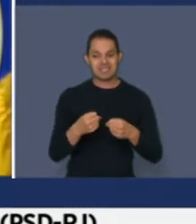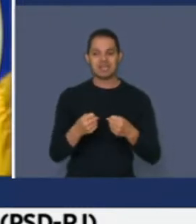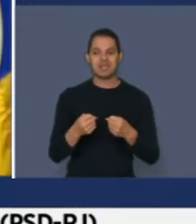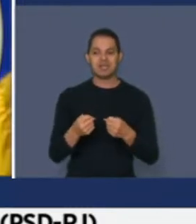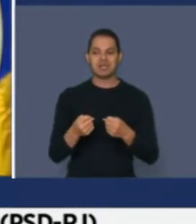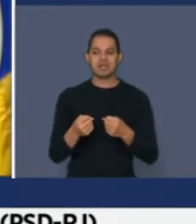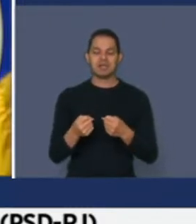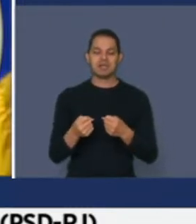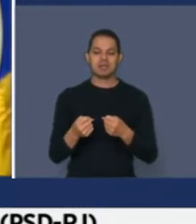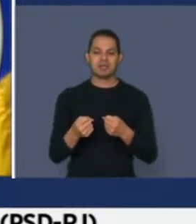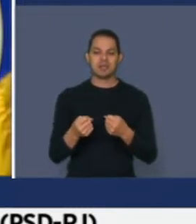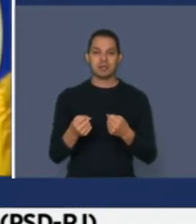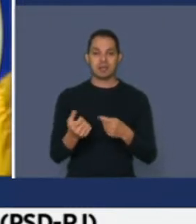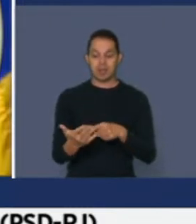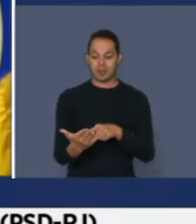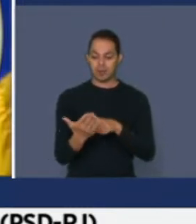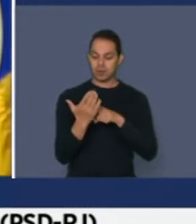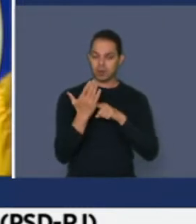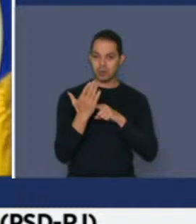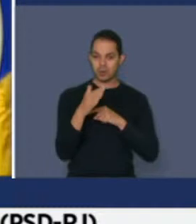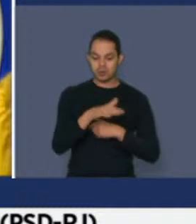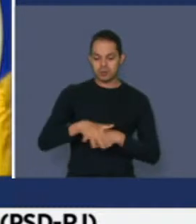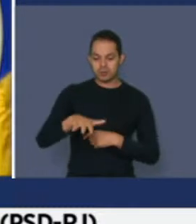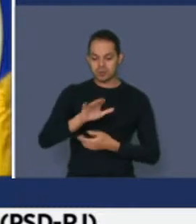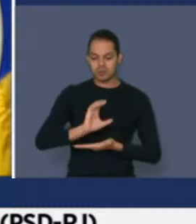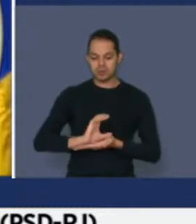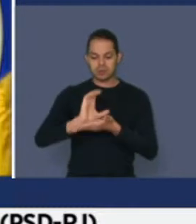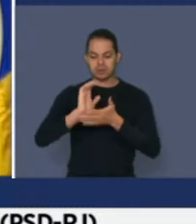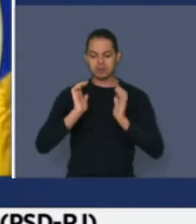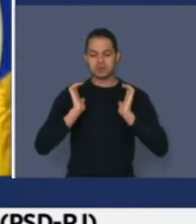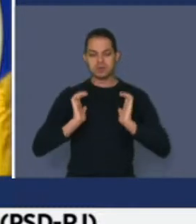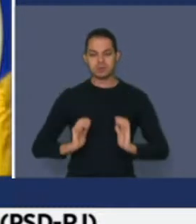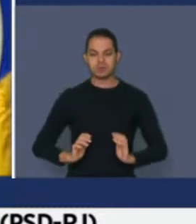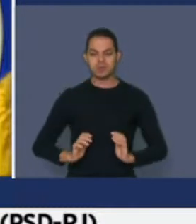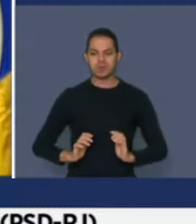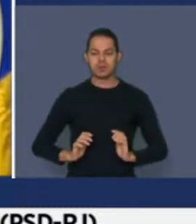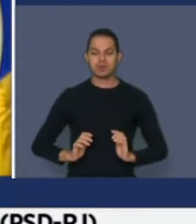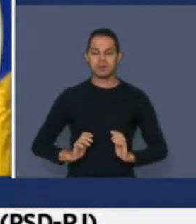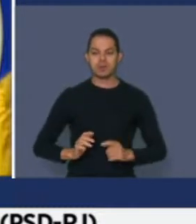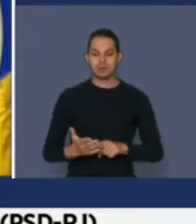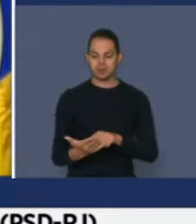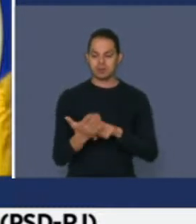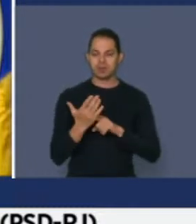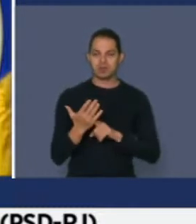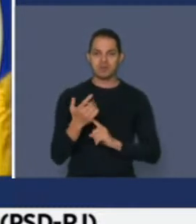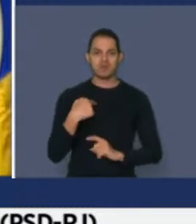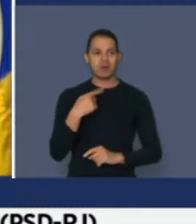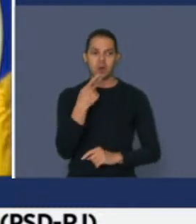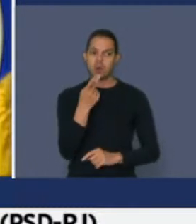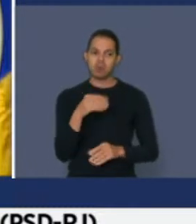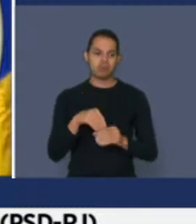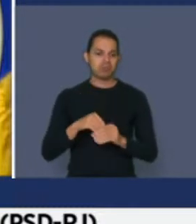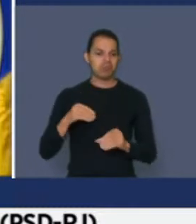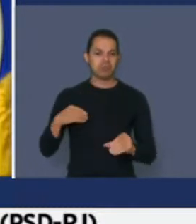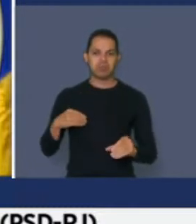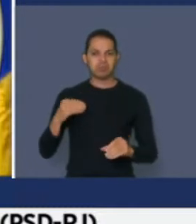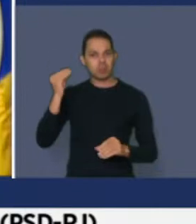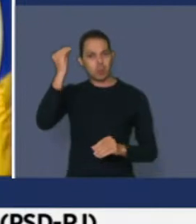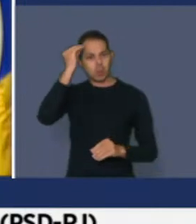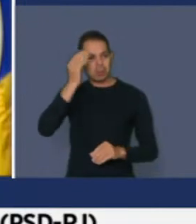que foram me apresentadas em âmbito do Conselho de Ética foram a mera negativa de autoria,